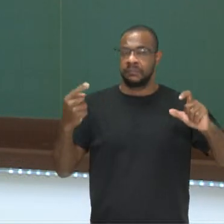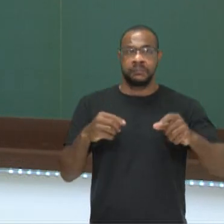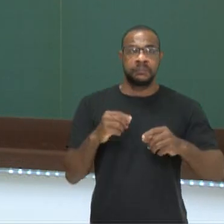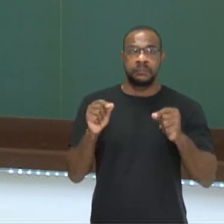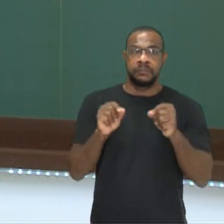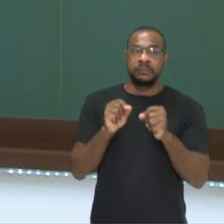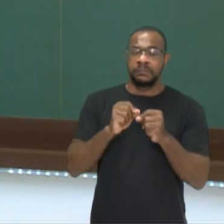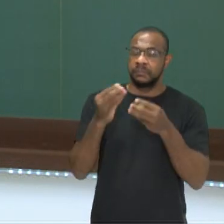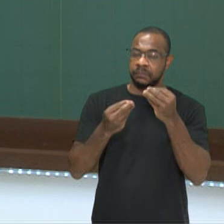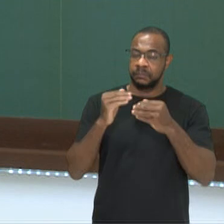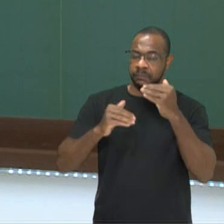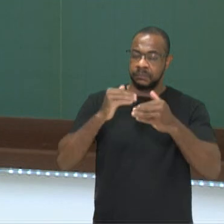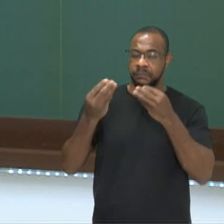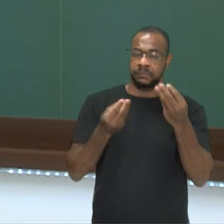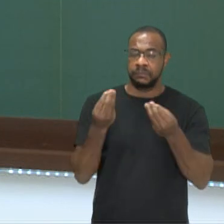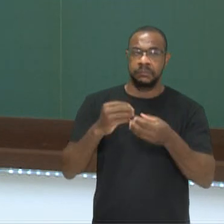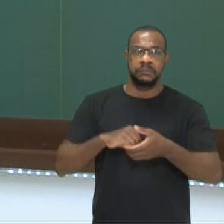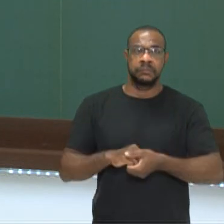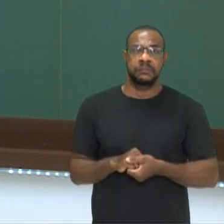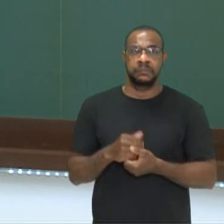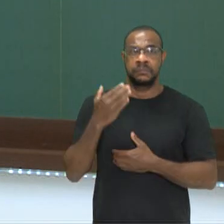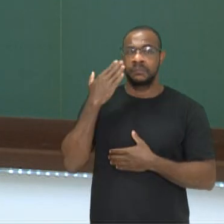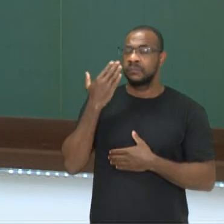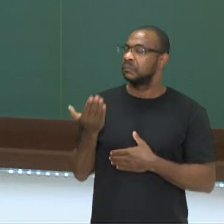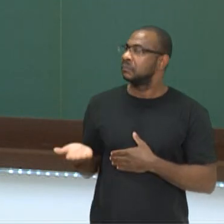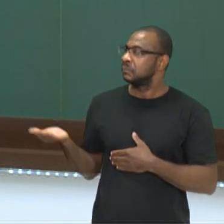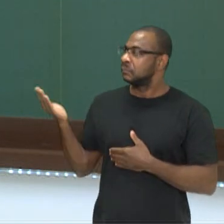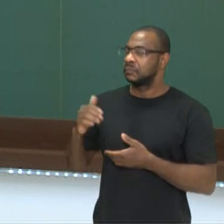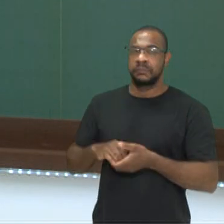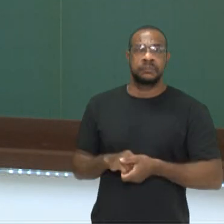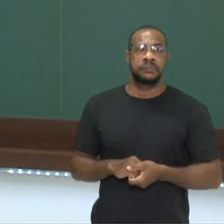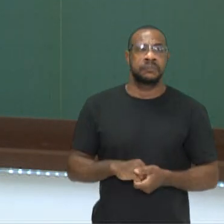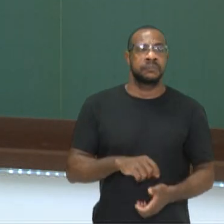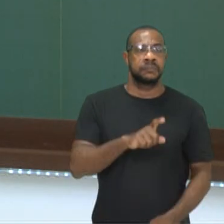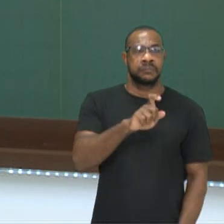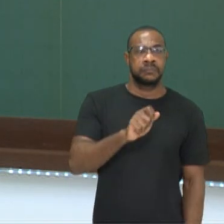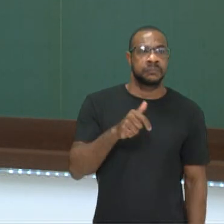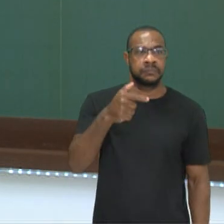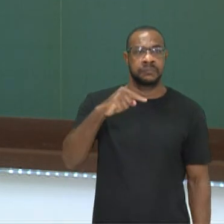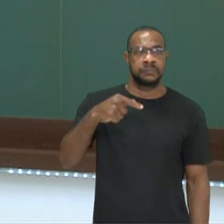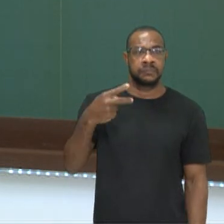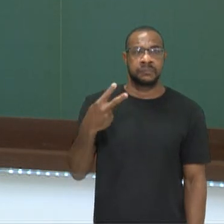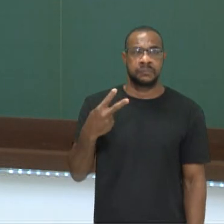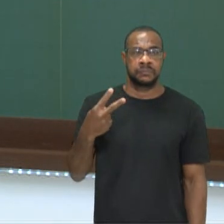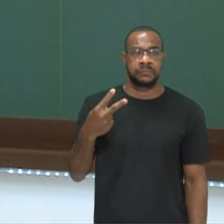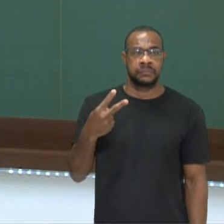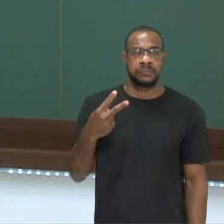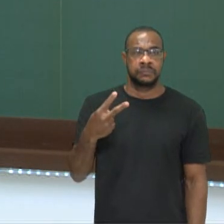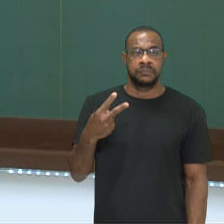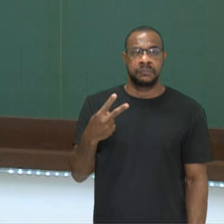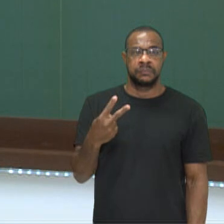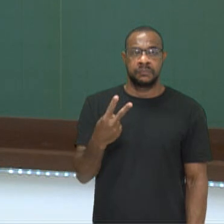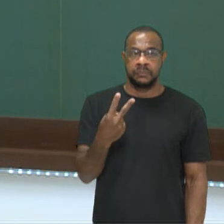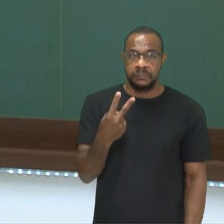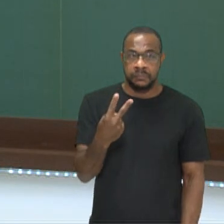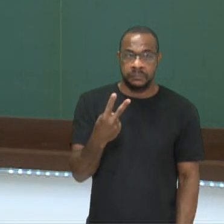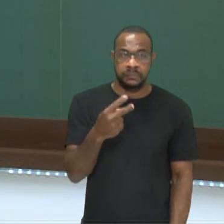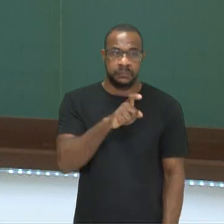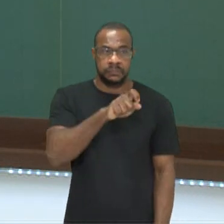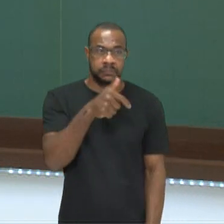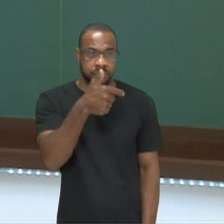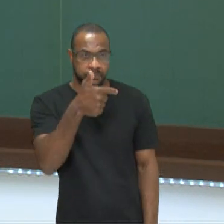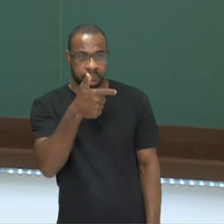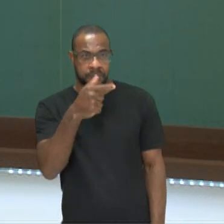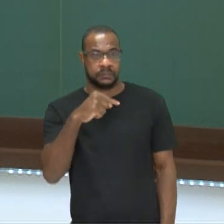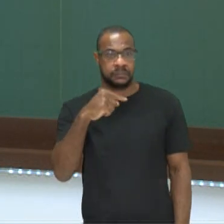esse produto notável aqui, ó. Quadrado da diferença de dois termos. Como que eu faço? Quadrado do primeiro termo, x ao